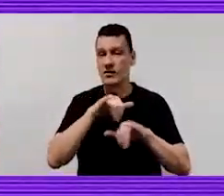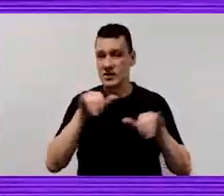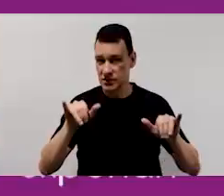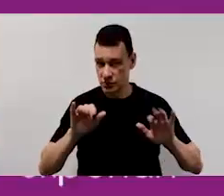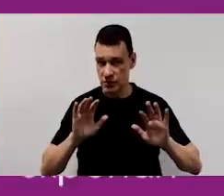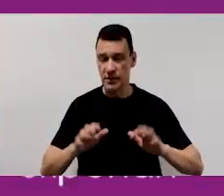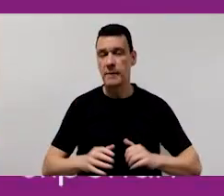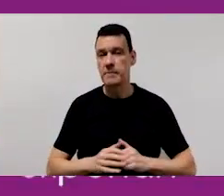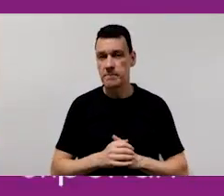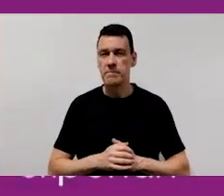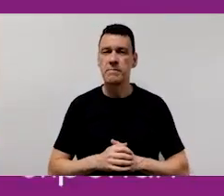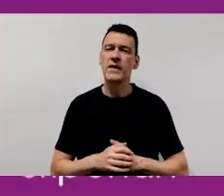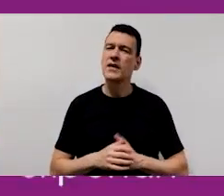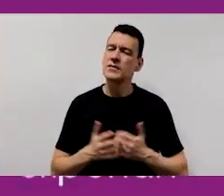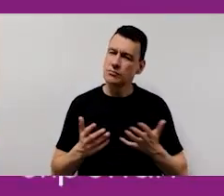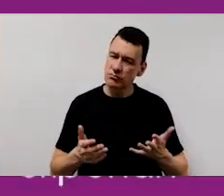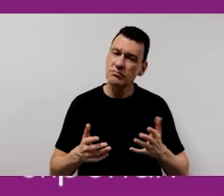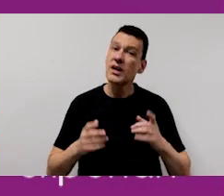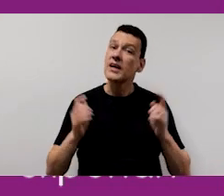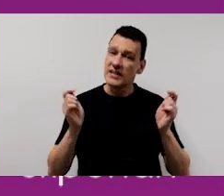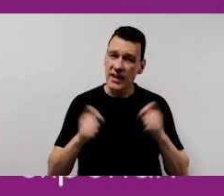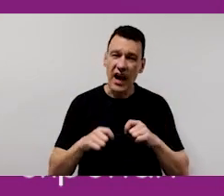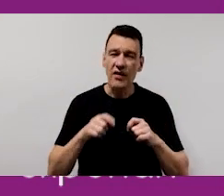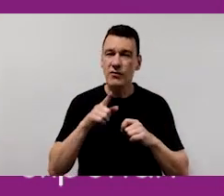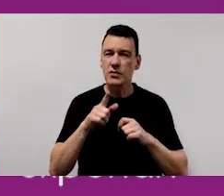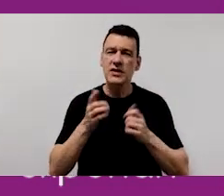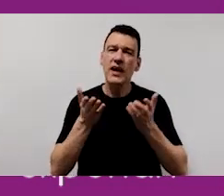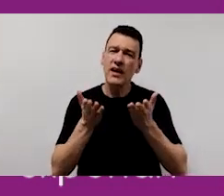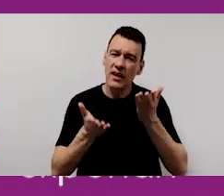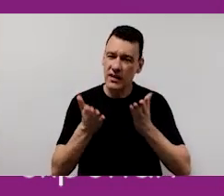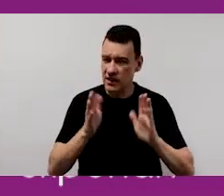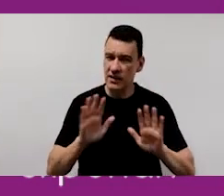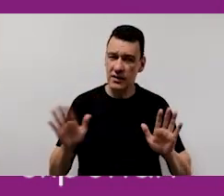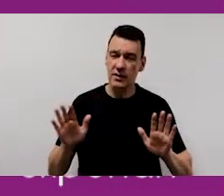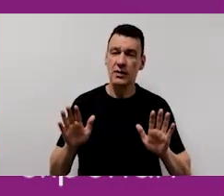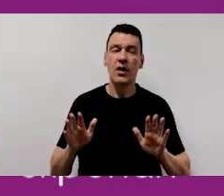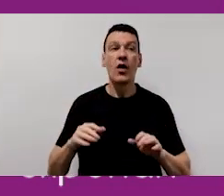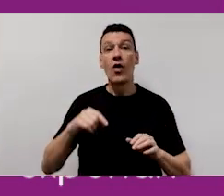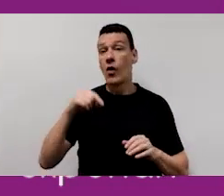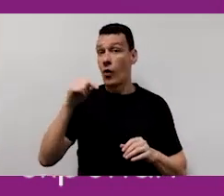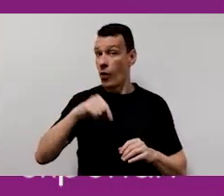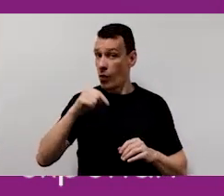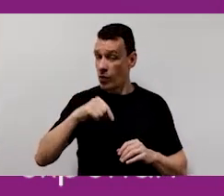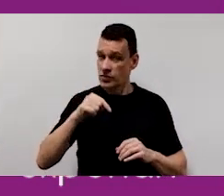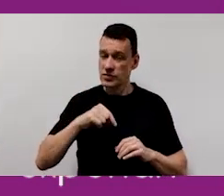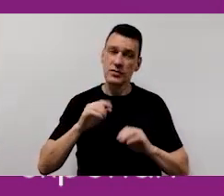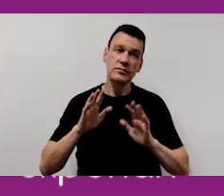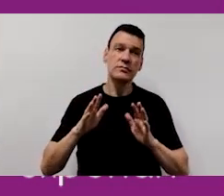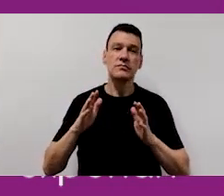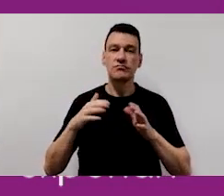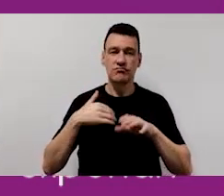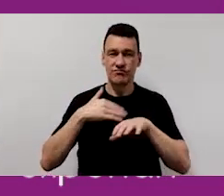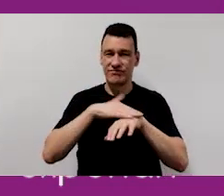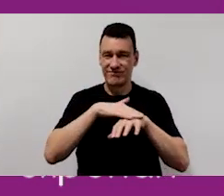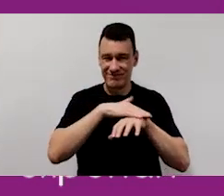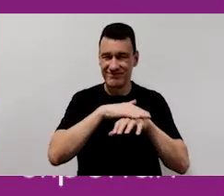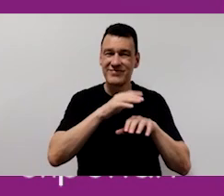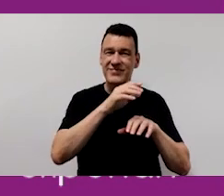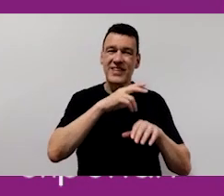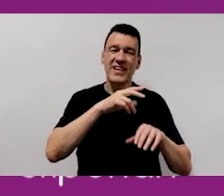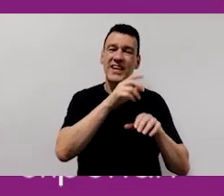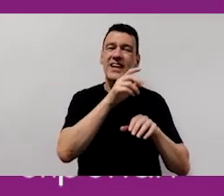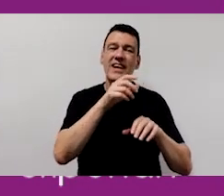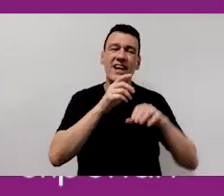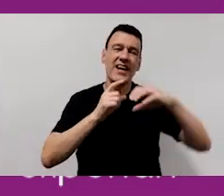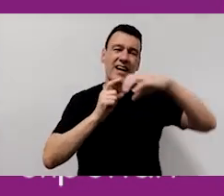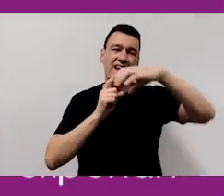dá para contornar isso. Hoje, a gente sabe, conversando também, aprendendo com os nossos clientes, normalmente as empresas têm mais de